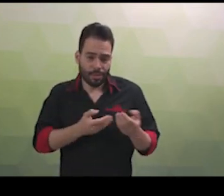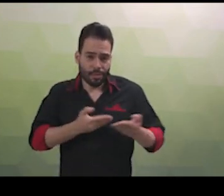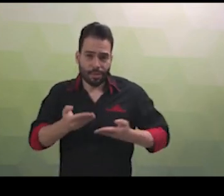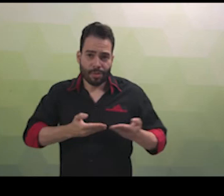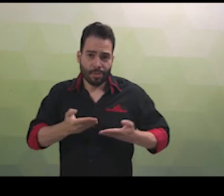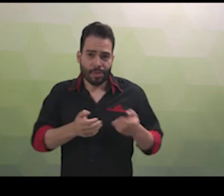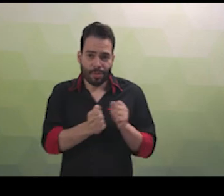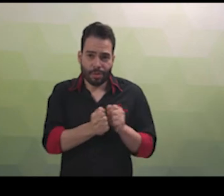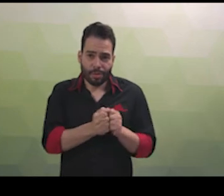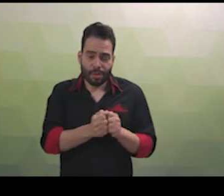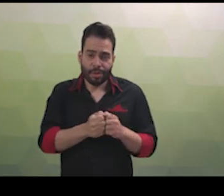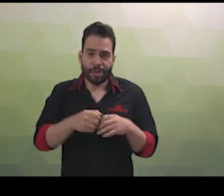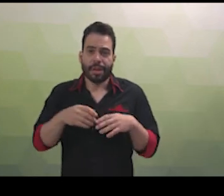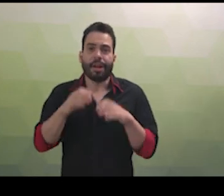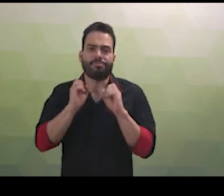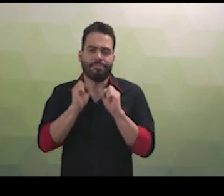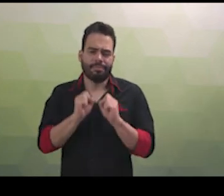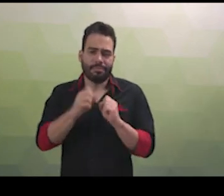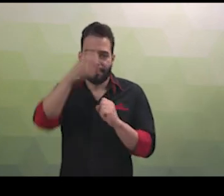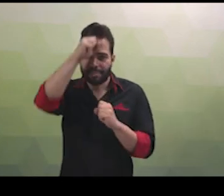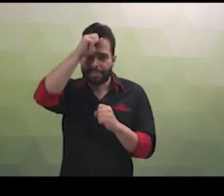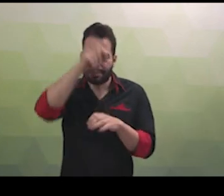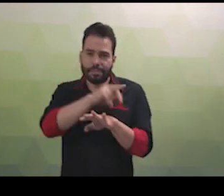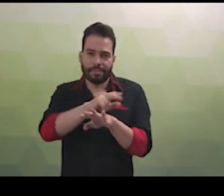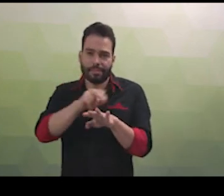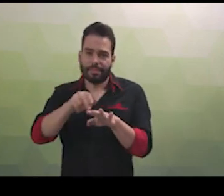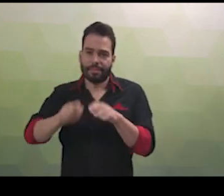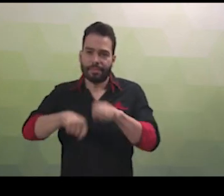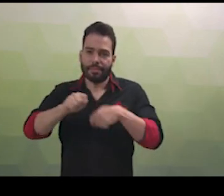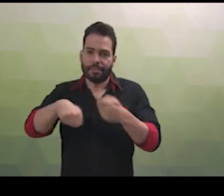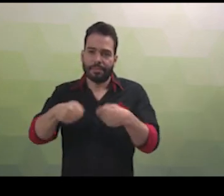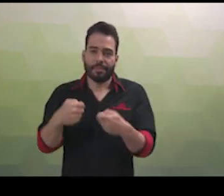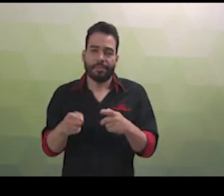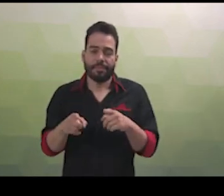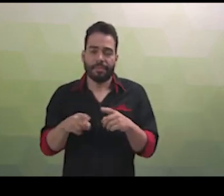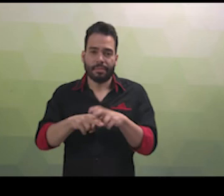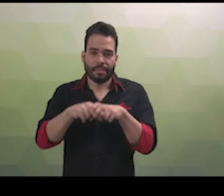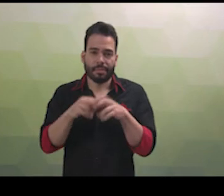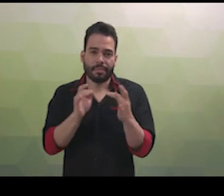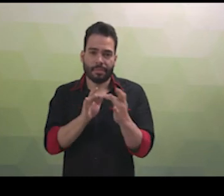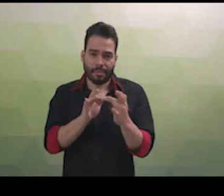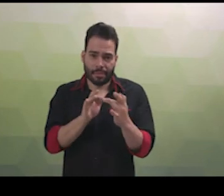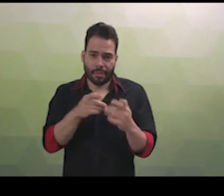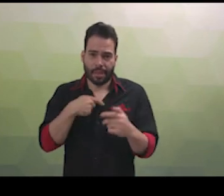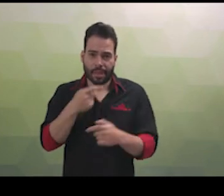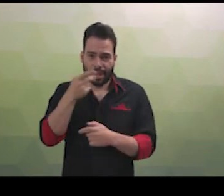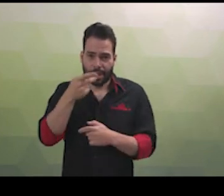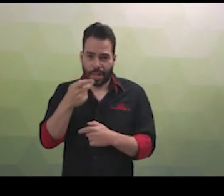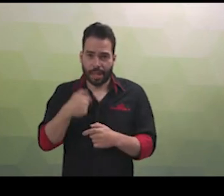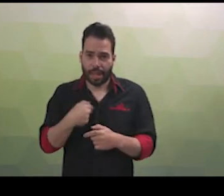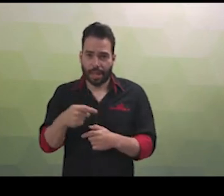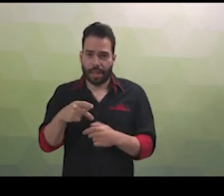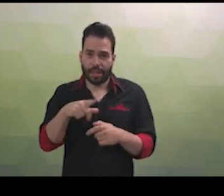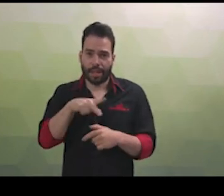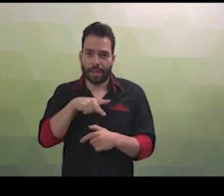trabalho. Nesse caso, há a possibilidade de aprender muitos outros sinais, até mesmo pelo contato, como relatei da minha